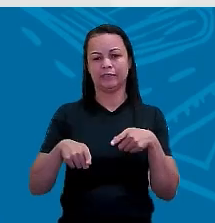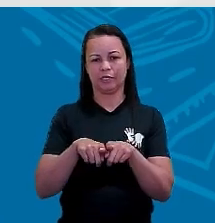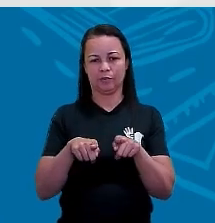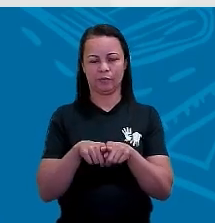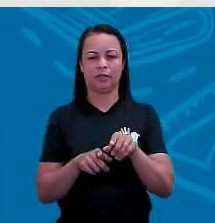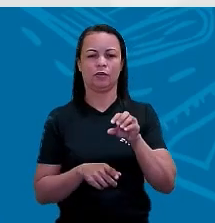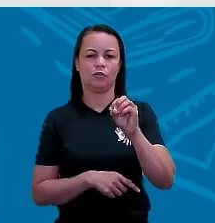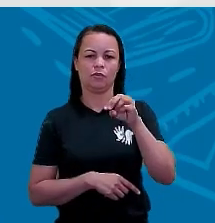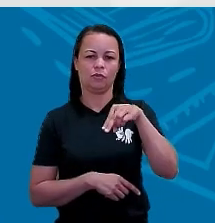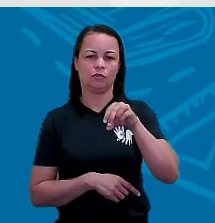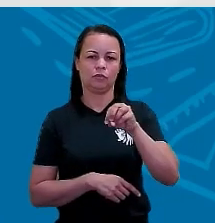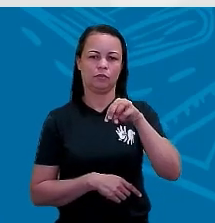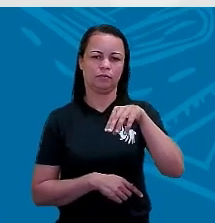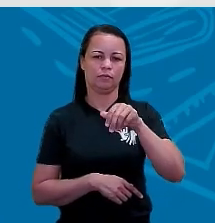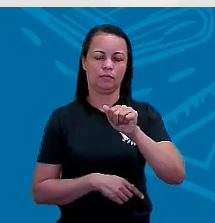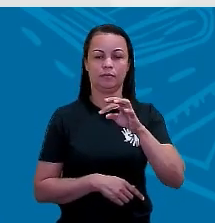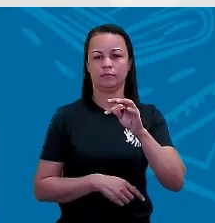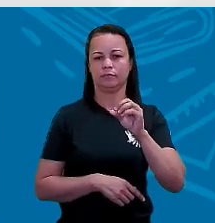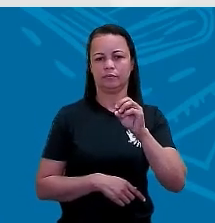de onomatopeia.